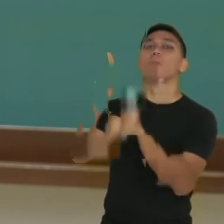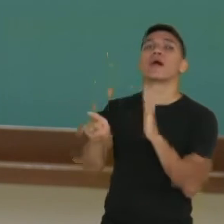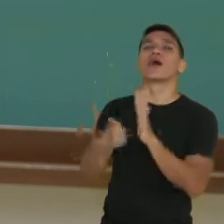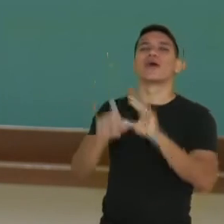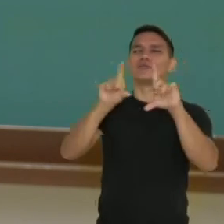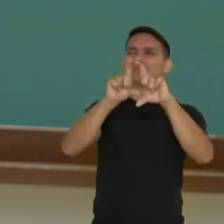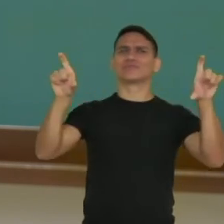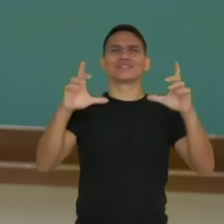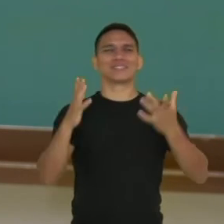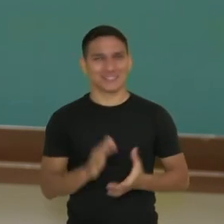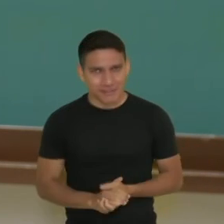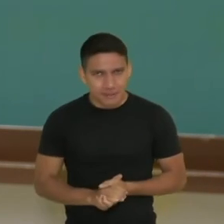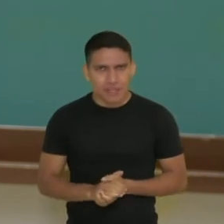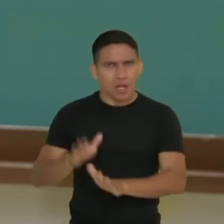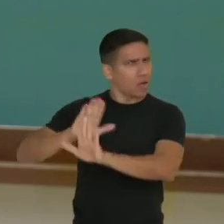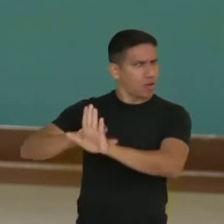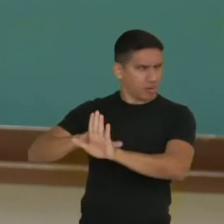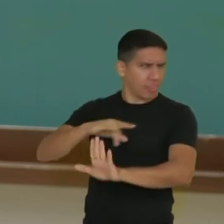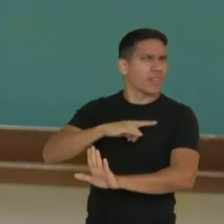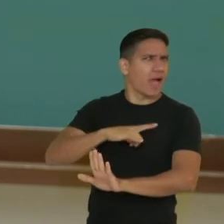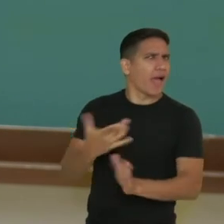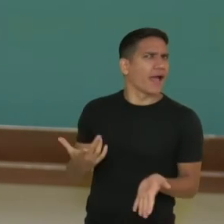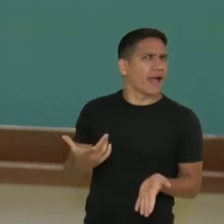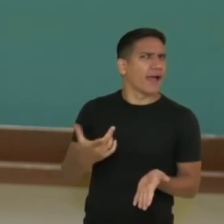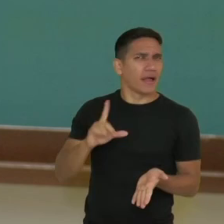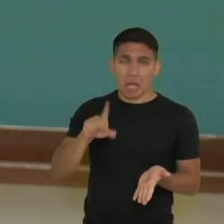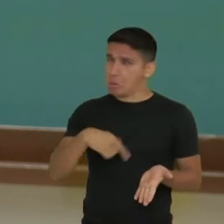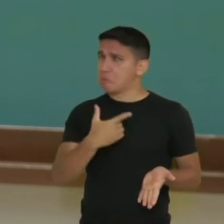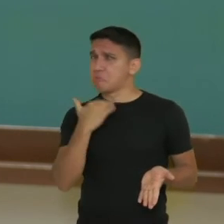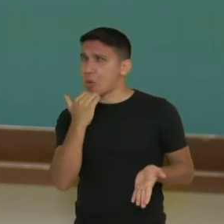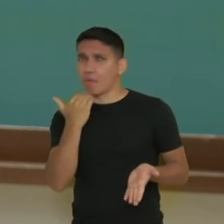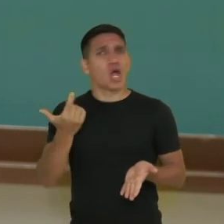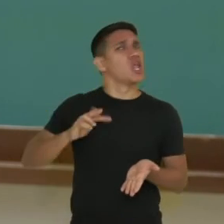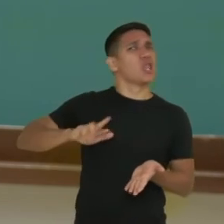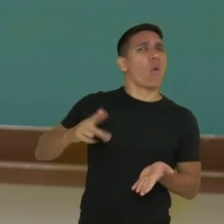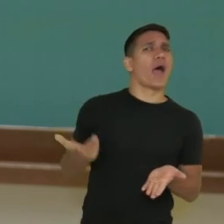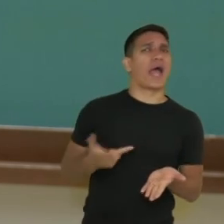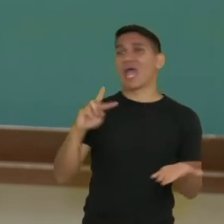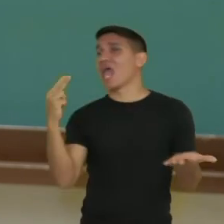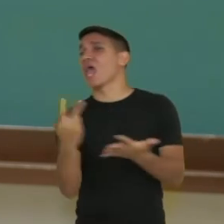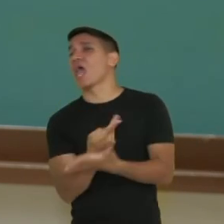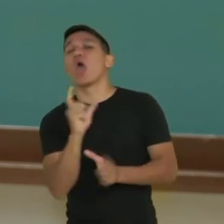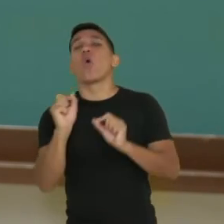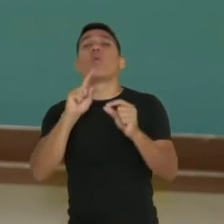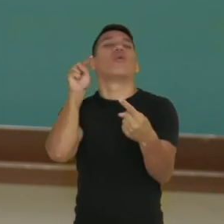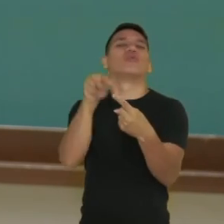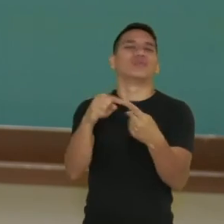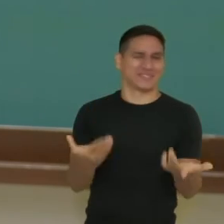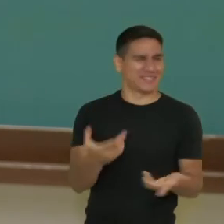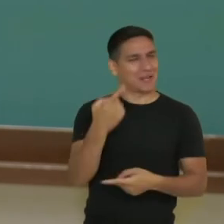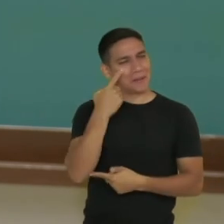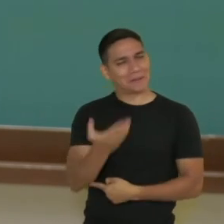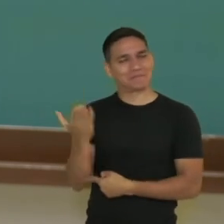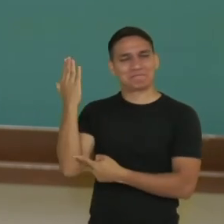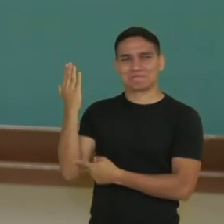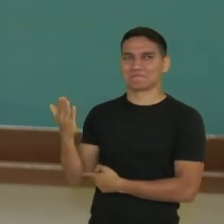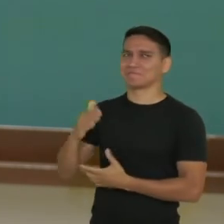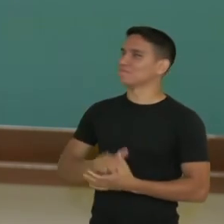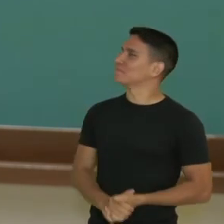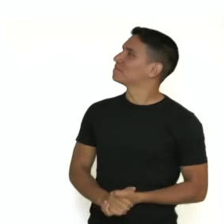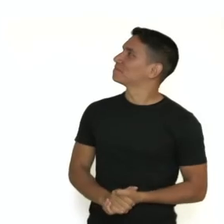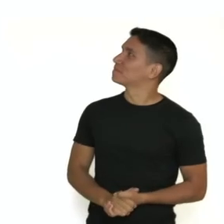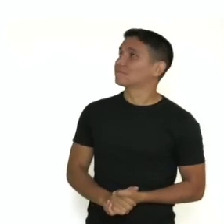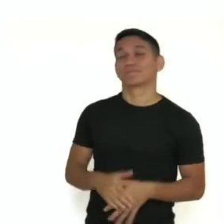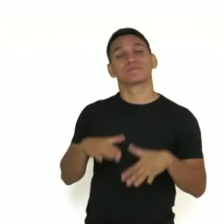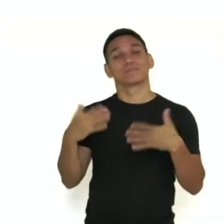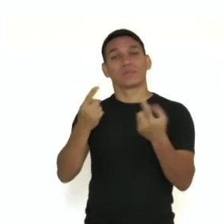título? Será que isso é intencional? É proposital? Não é proposital? Foi um erro? Qual o objetivo disso? Vamos conferir juntos? Olha lá. Então,